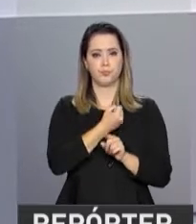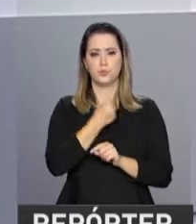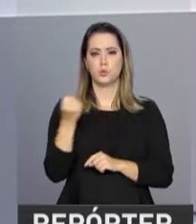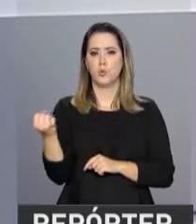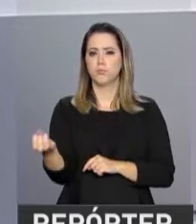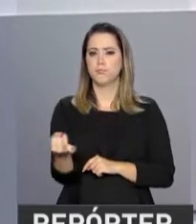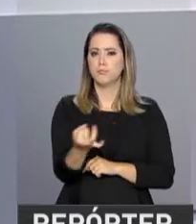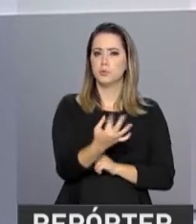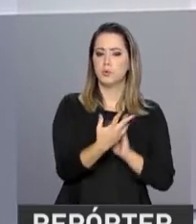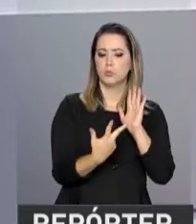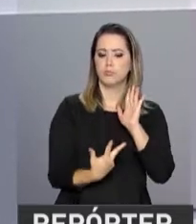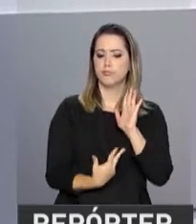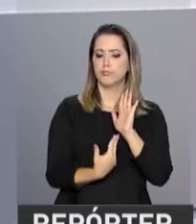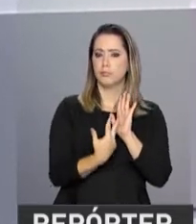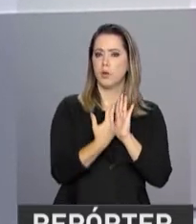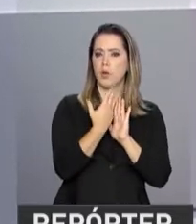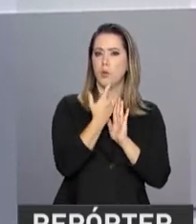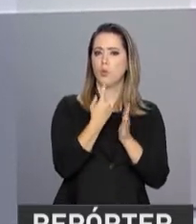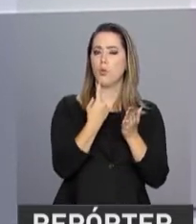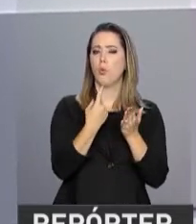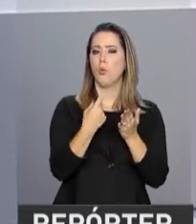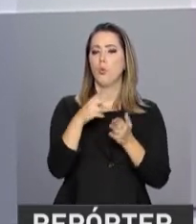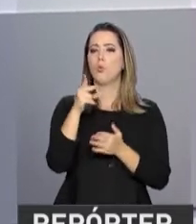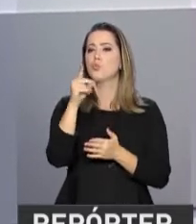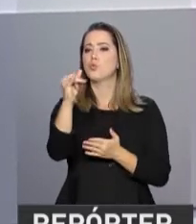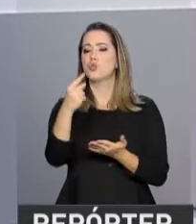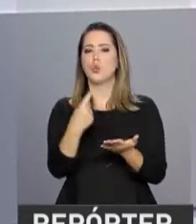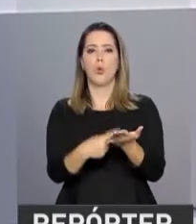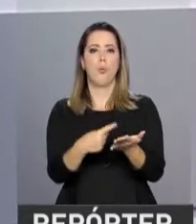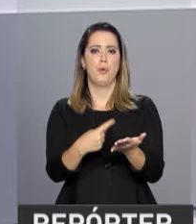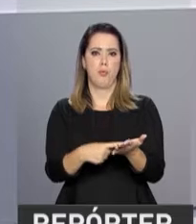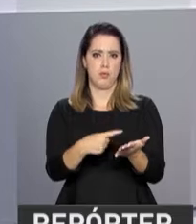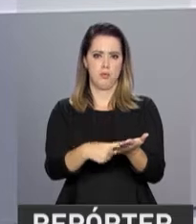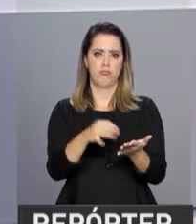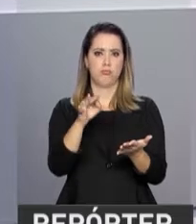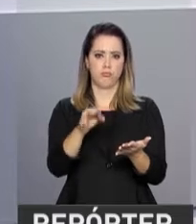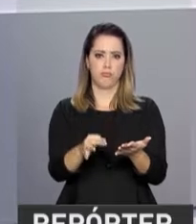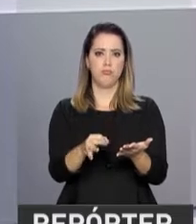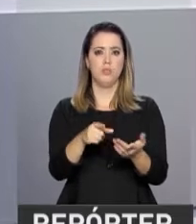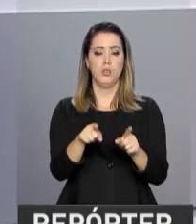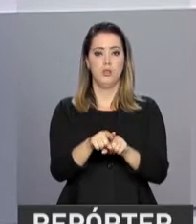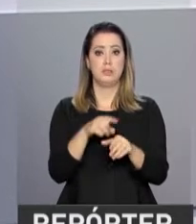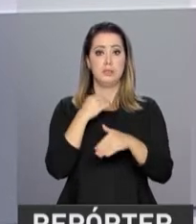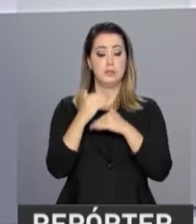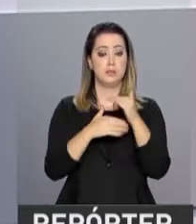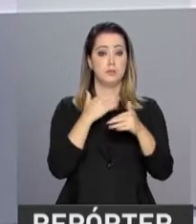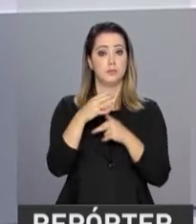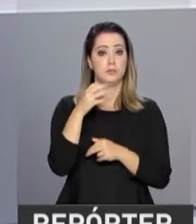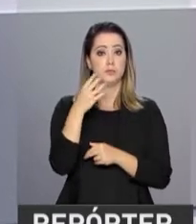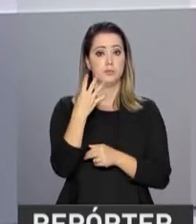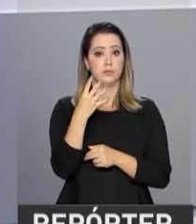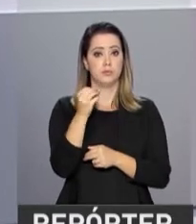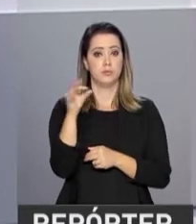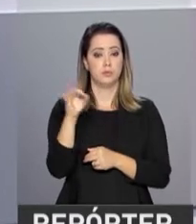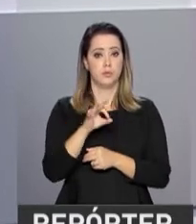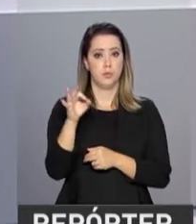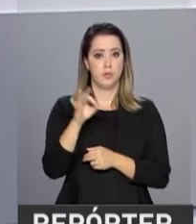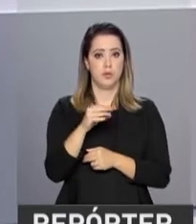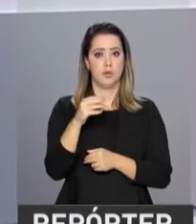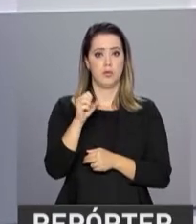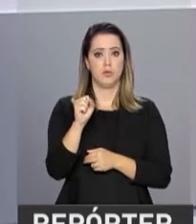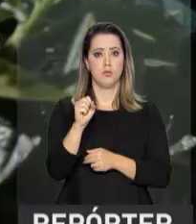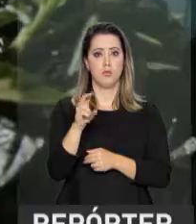aquelas que são agendadas em caráter de urgência e emergência cresceu quase 40% no sistema único de